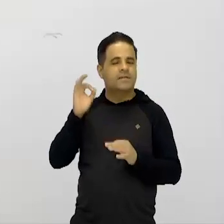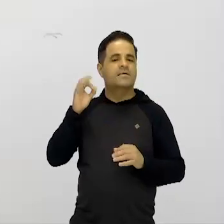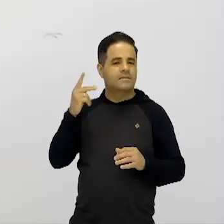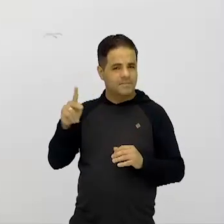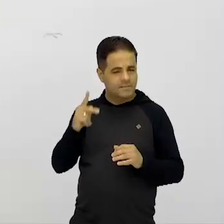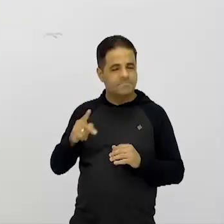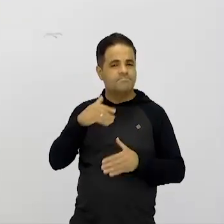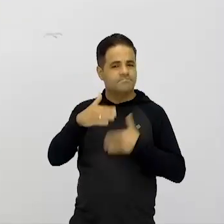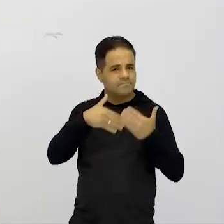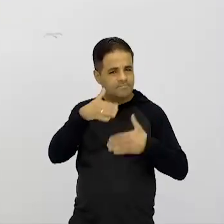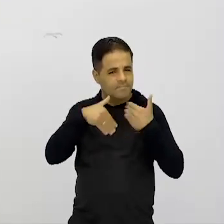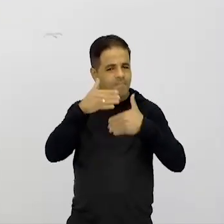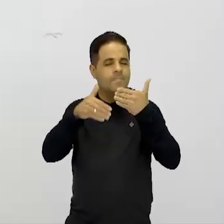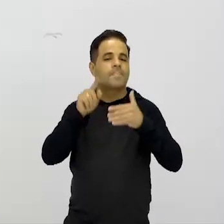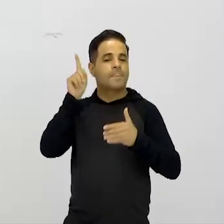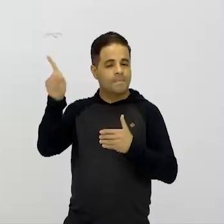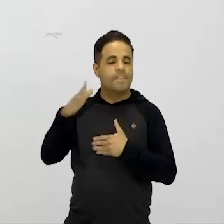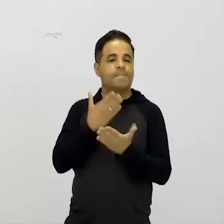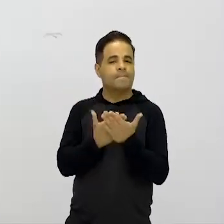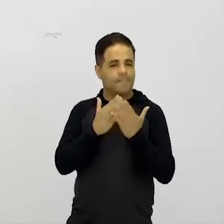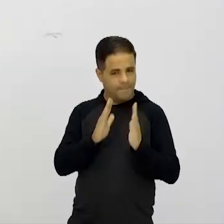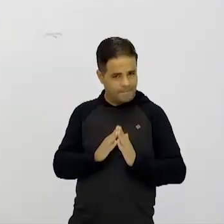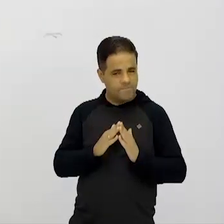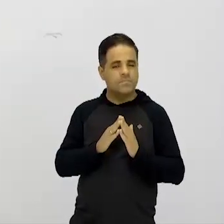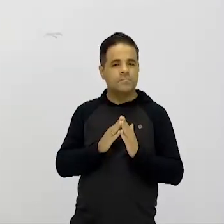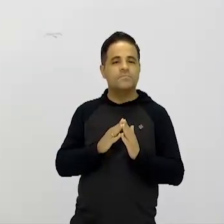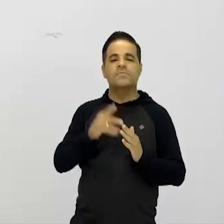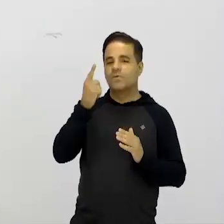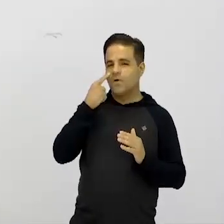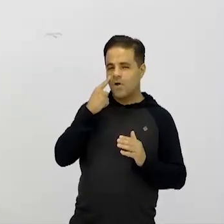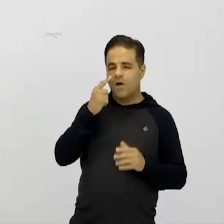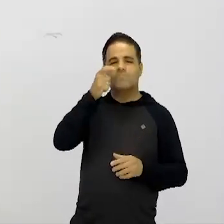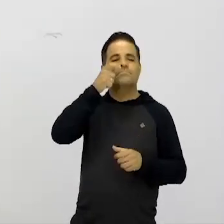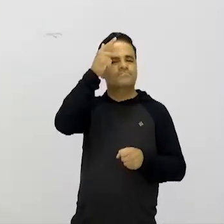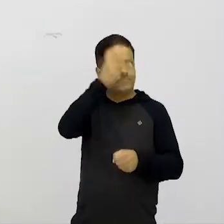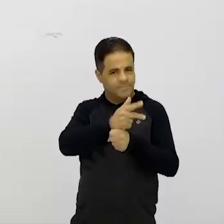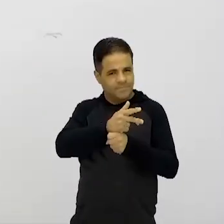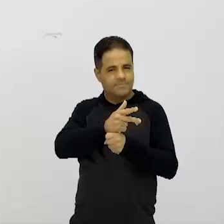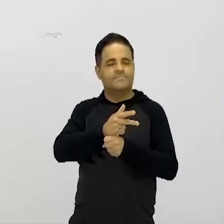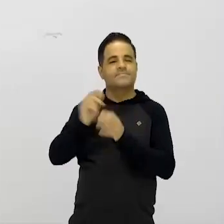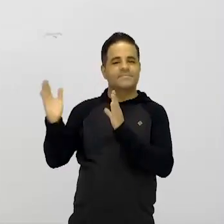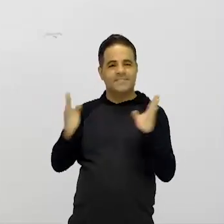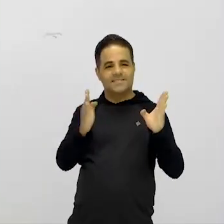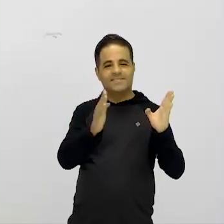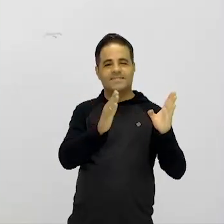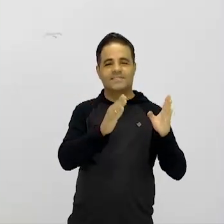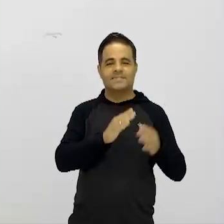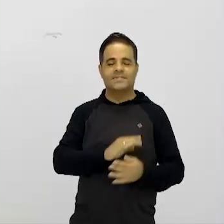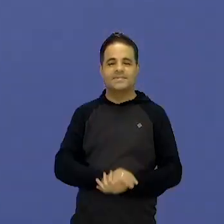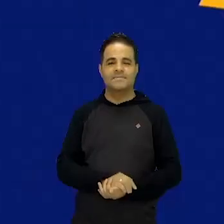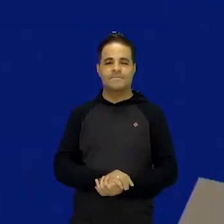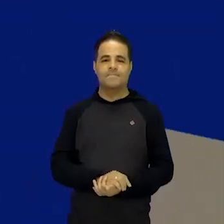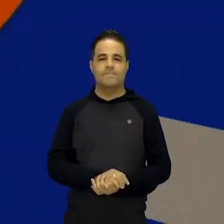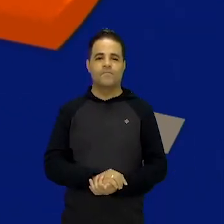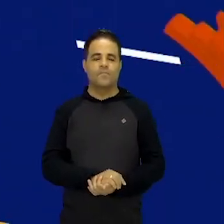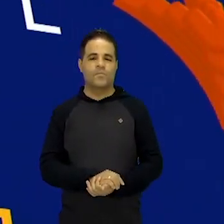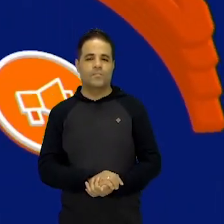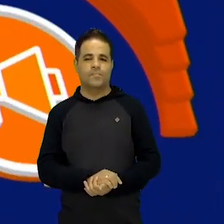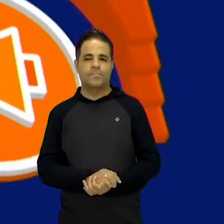maravilhosos que ela vem desenvolvendo lá na escola, olhem aí o vídeo, rodando o VT.